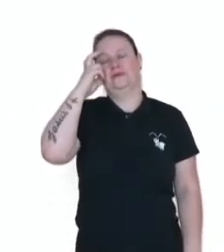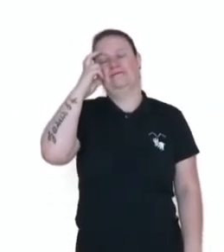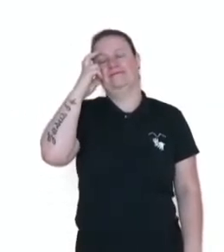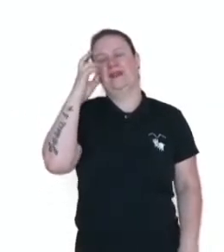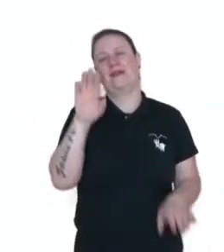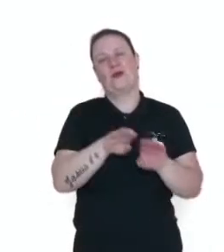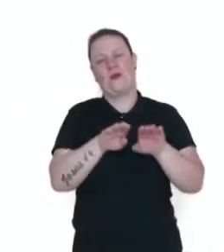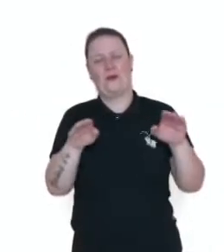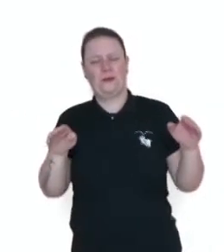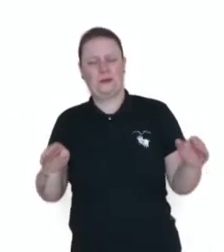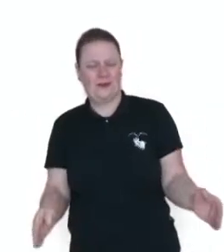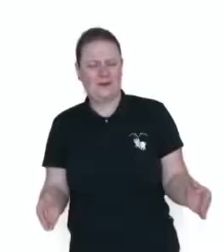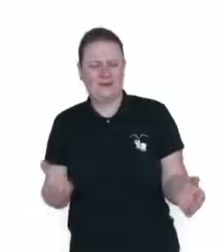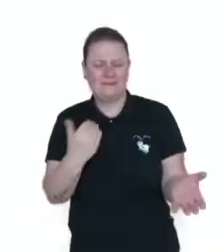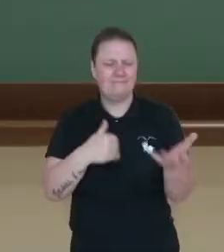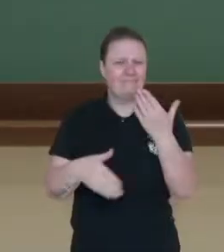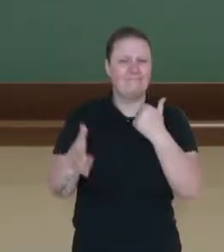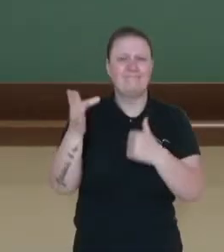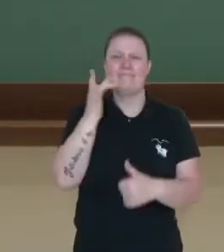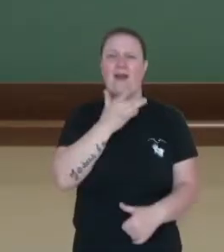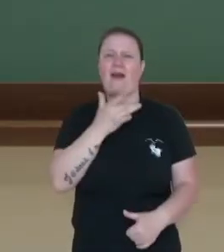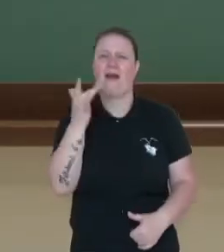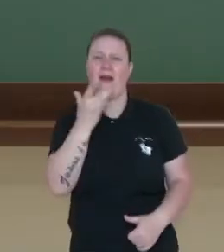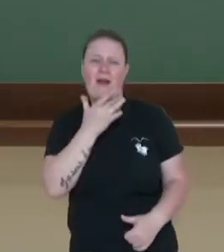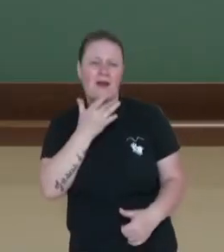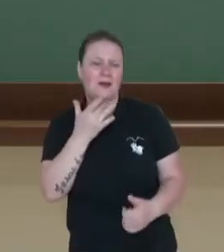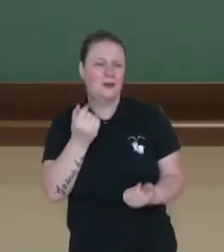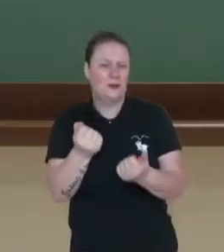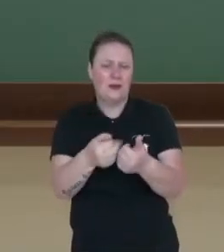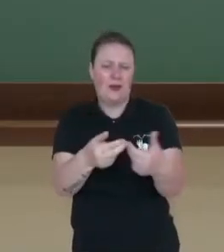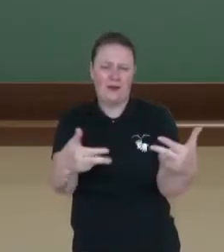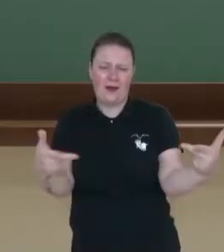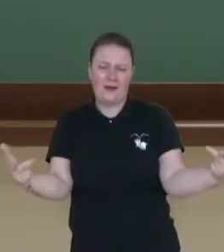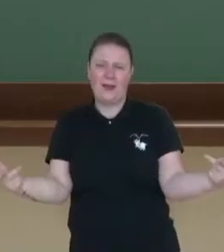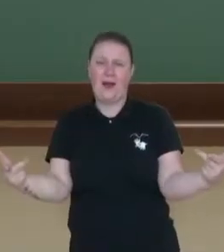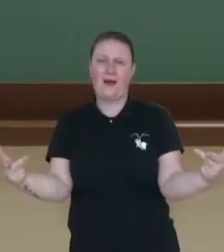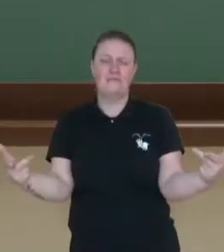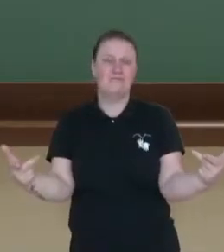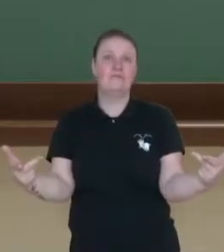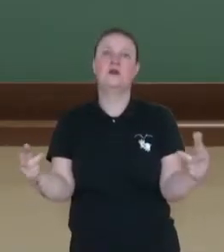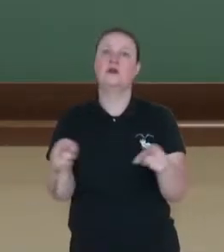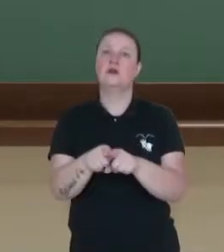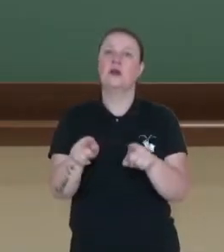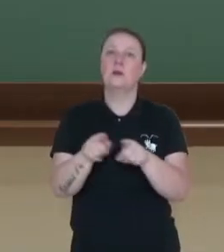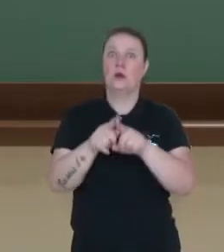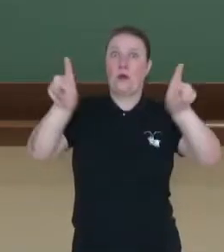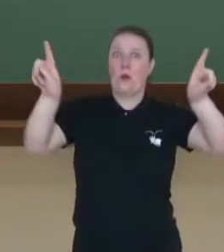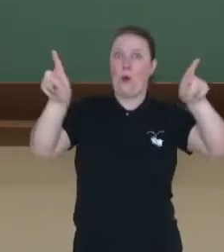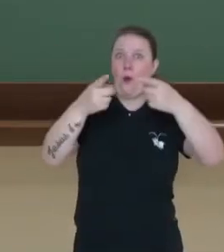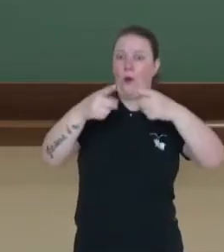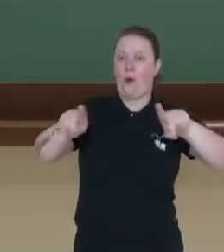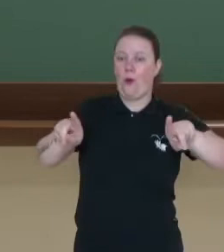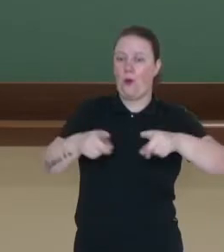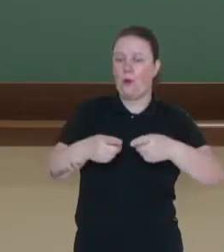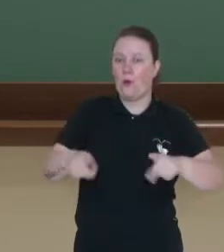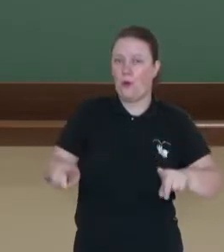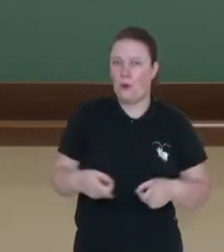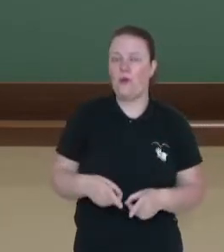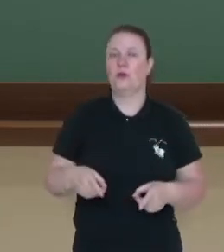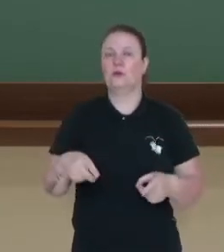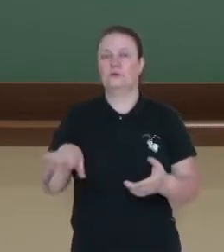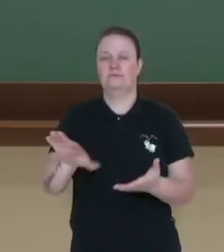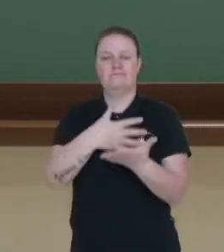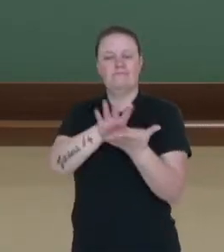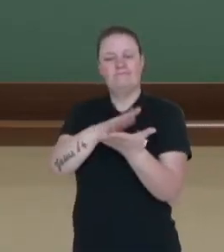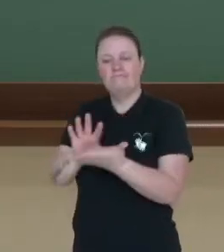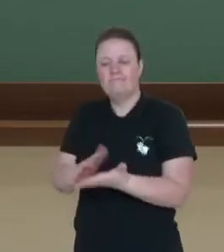rica, né, a nossa musicalidade pautada aí na musicalidade africana, principalmente com o samba, com